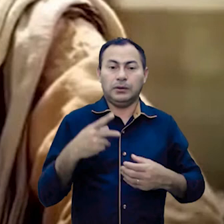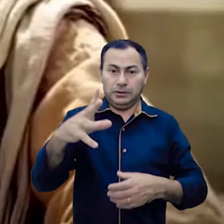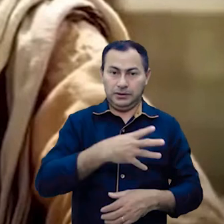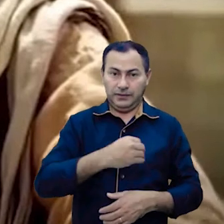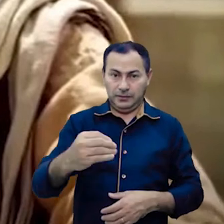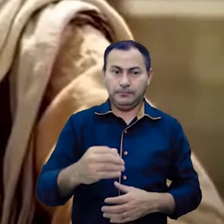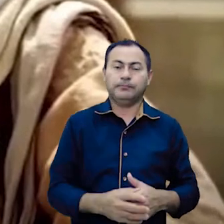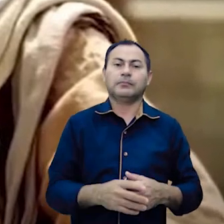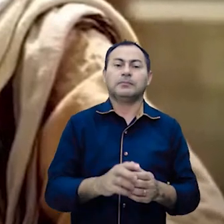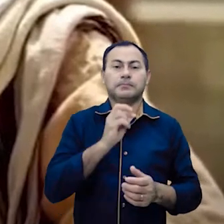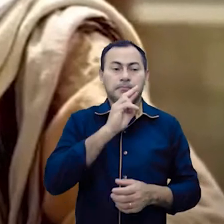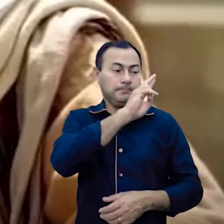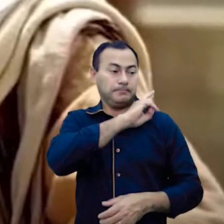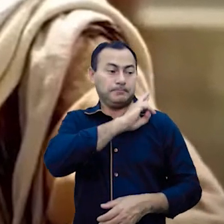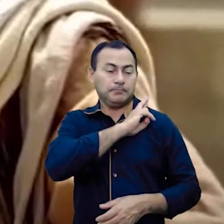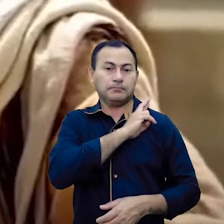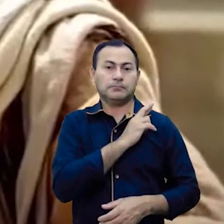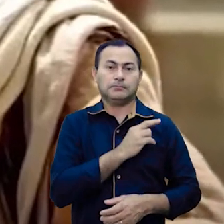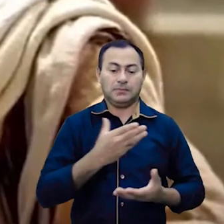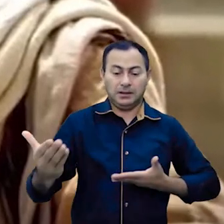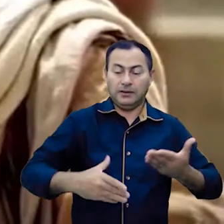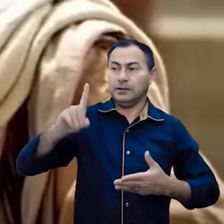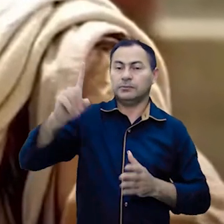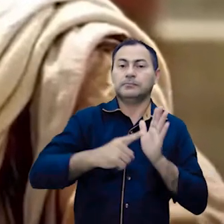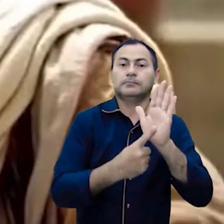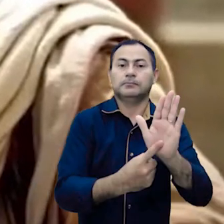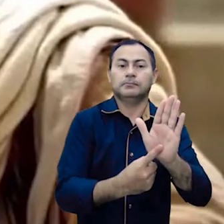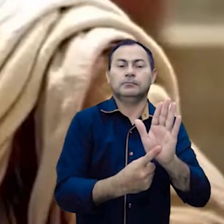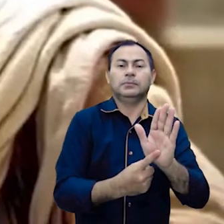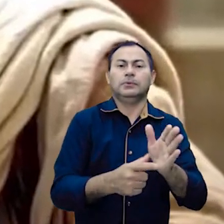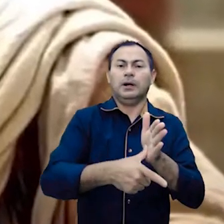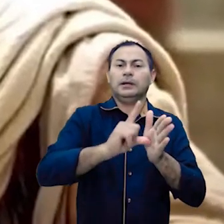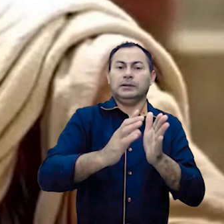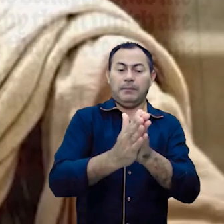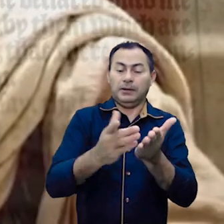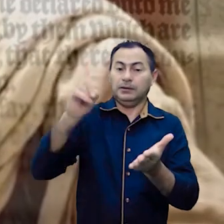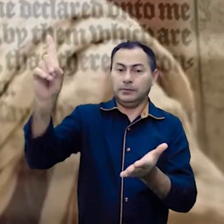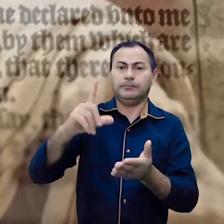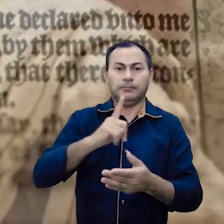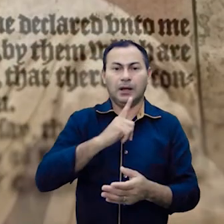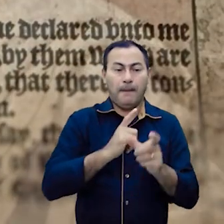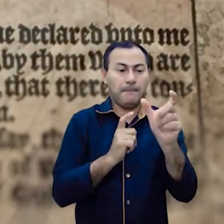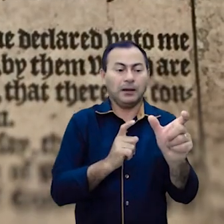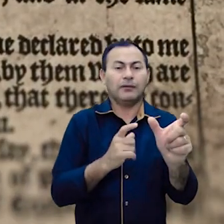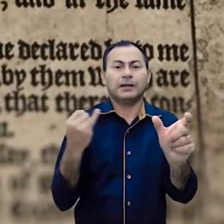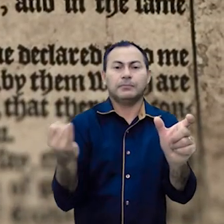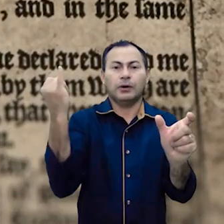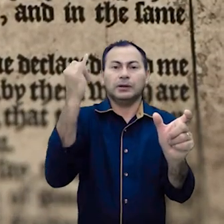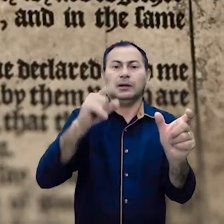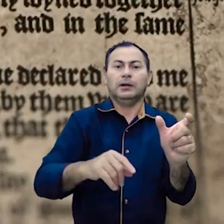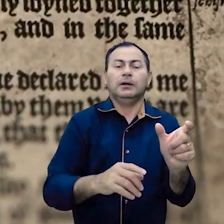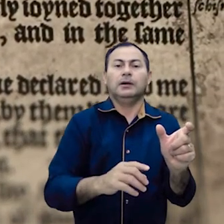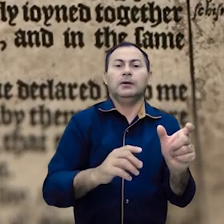pararam e seus filhos essa responsabilidade para conservas de Deus é representada muito cedo na Bíblia existe uma